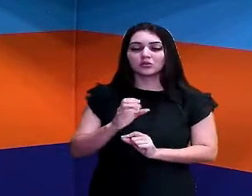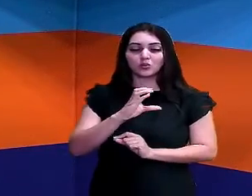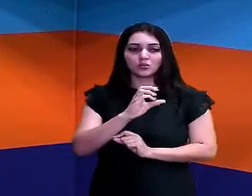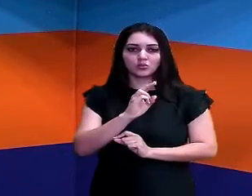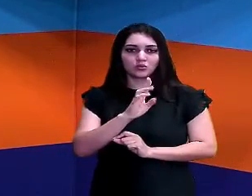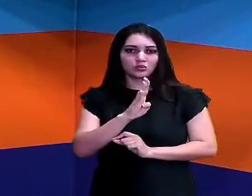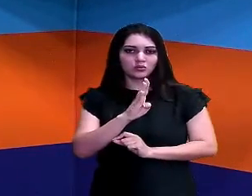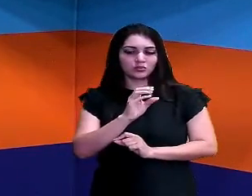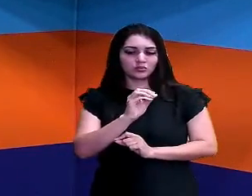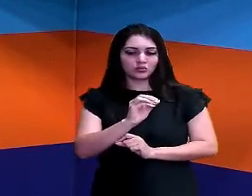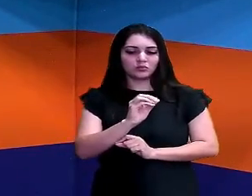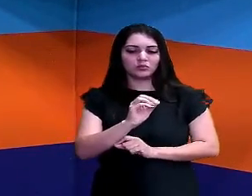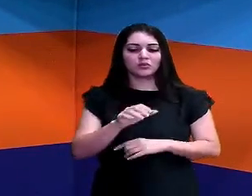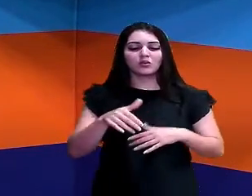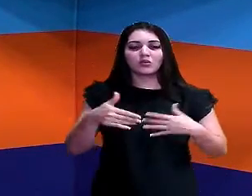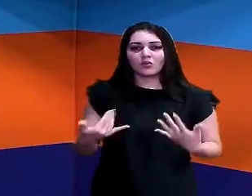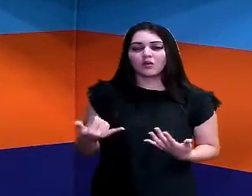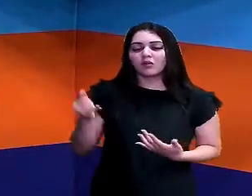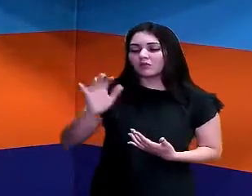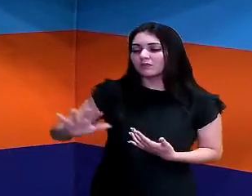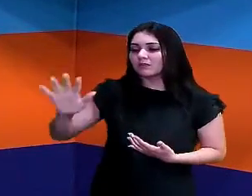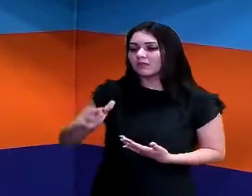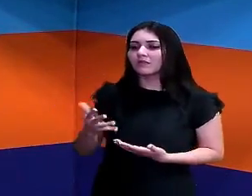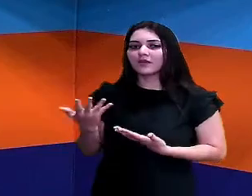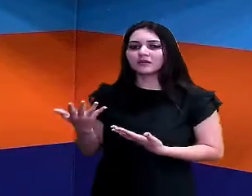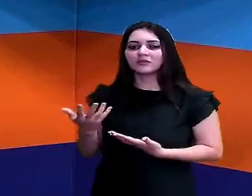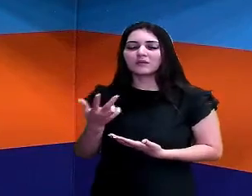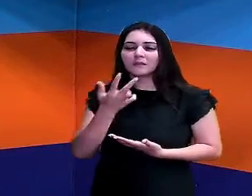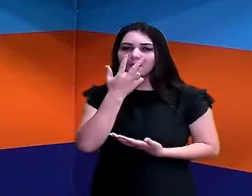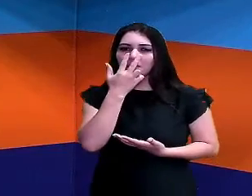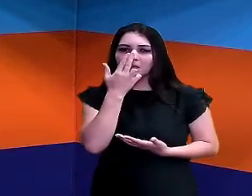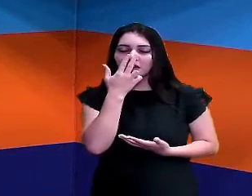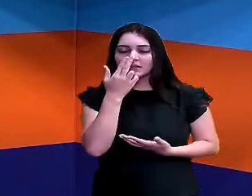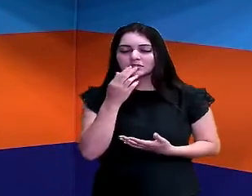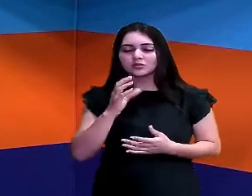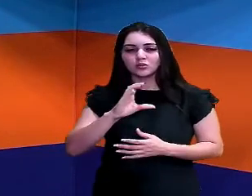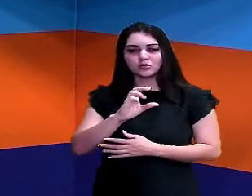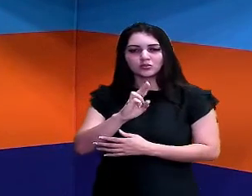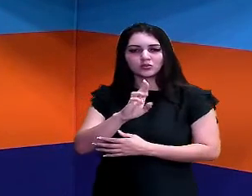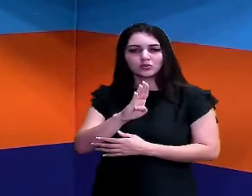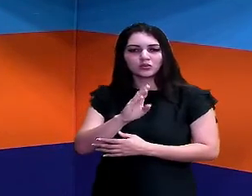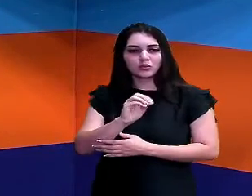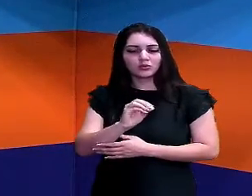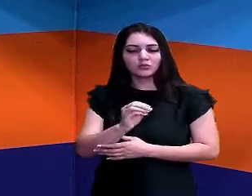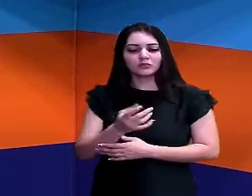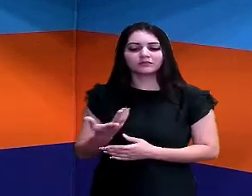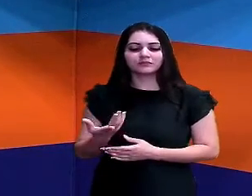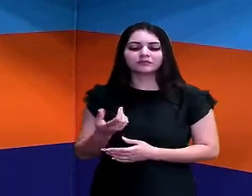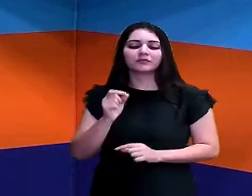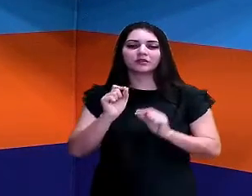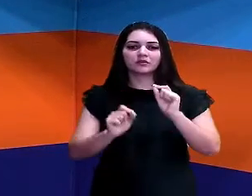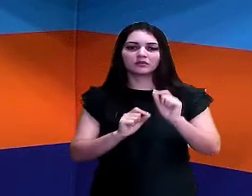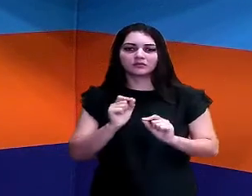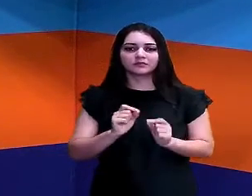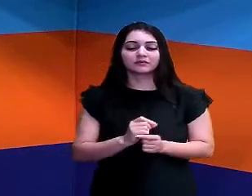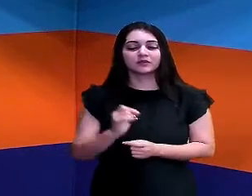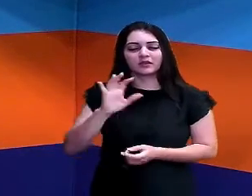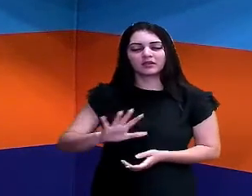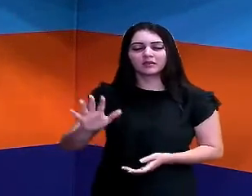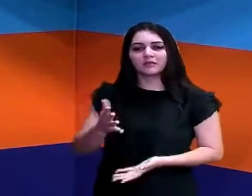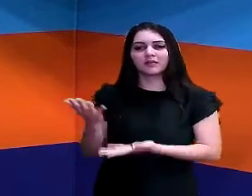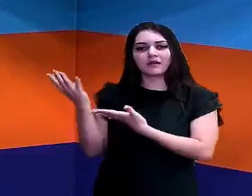cubozinho, né? Que outra figura aqui se parece com esse cubo? Tô nela aqui, ó, tá vendo?